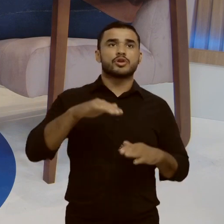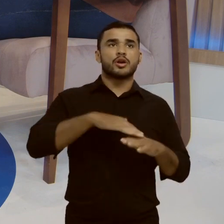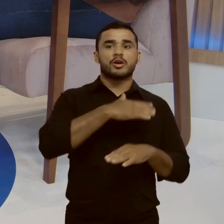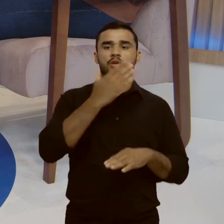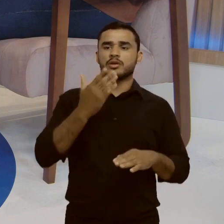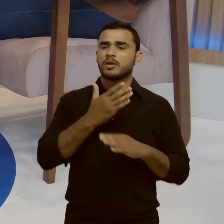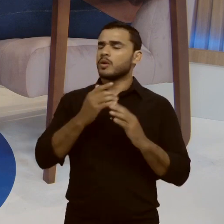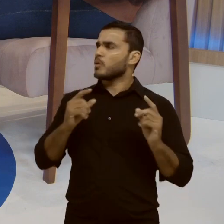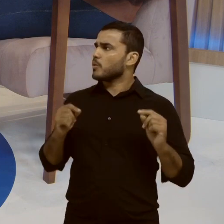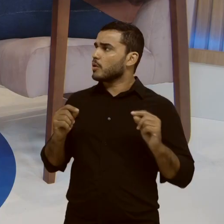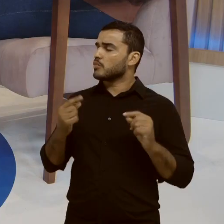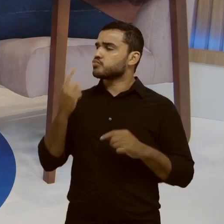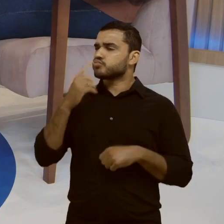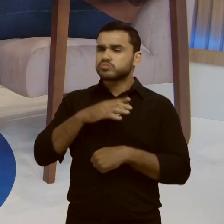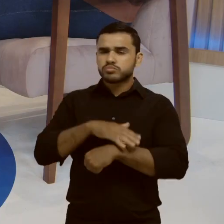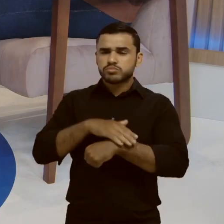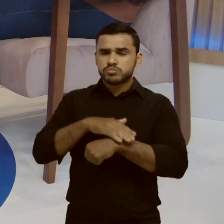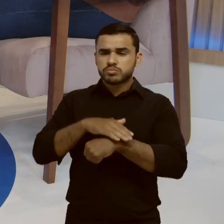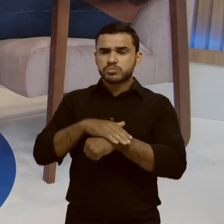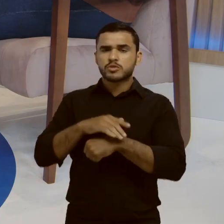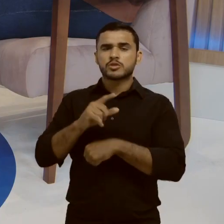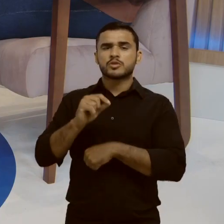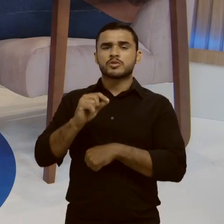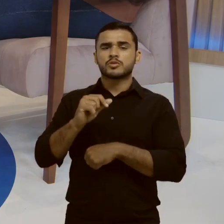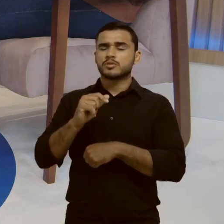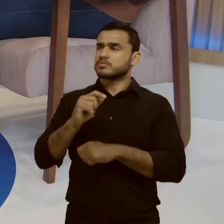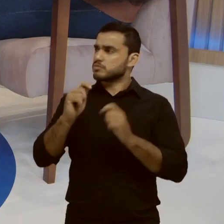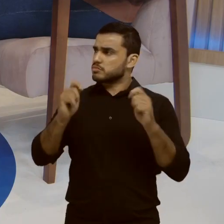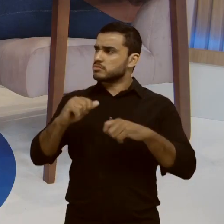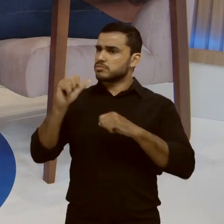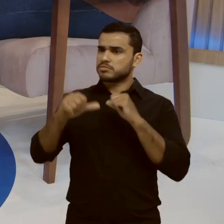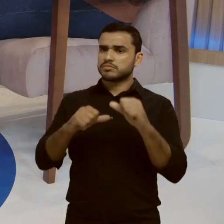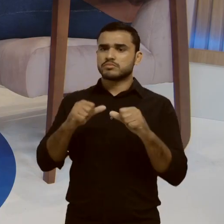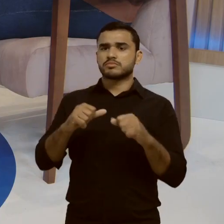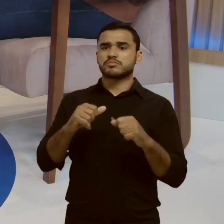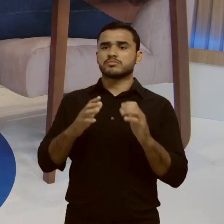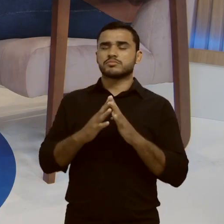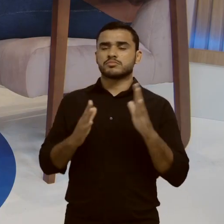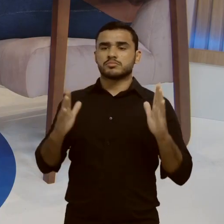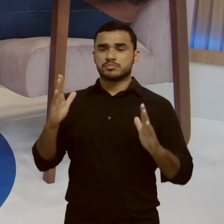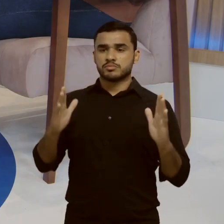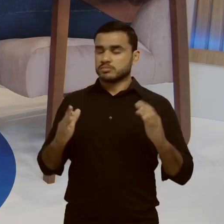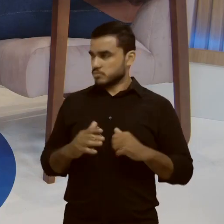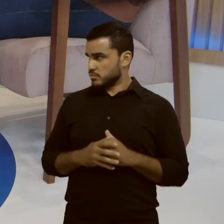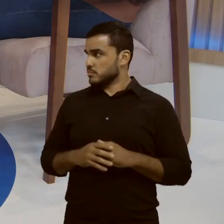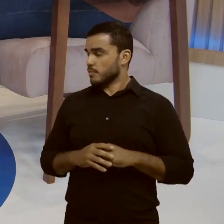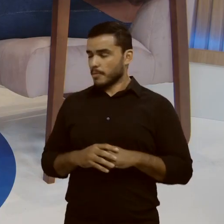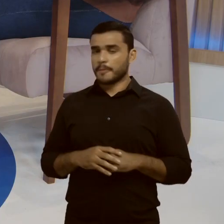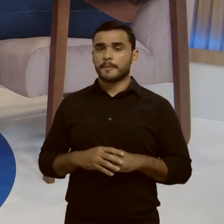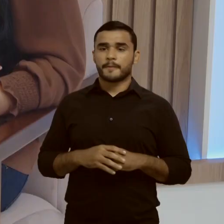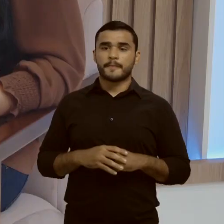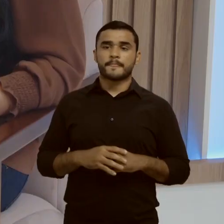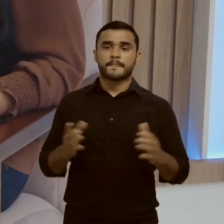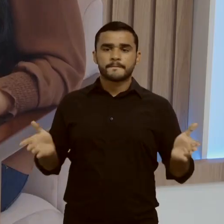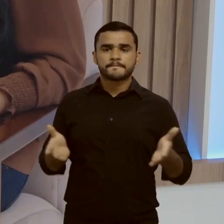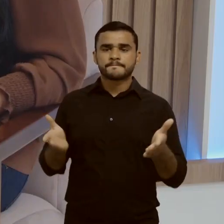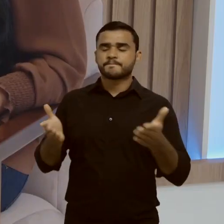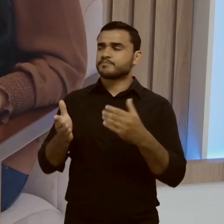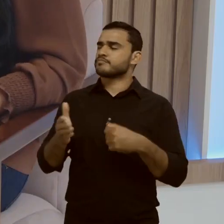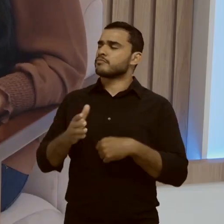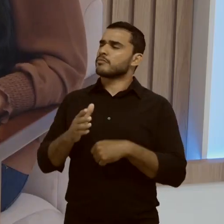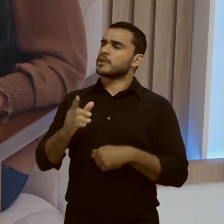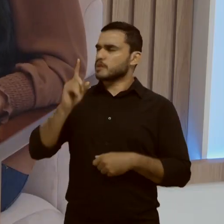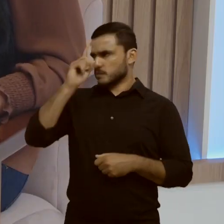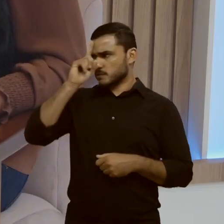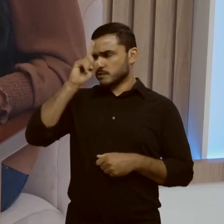um momento, aquilo ali já transforma essa rotina, né? Sim, sim, já estimula, né? Como eu disse, ações da rotina que